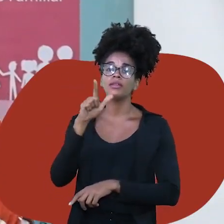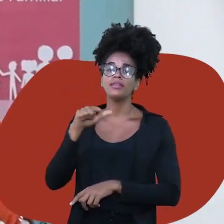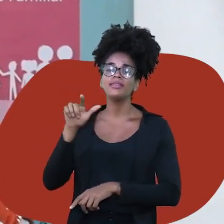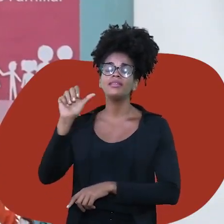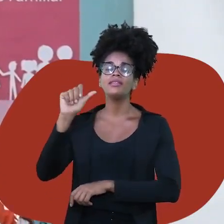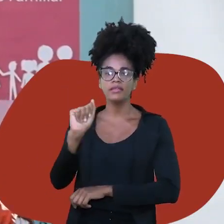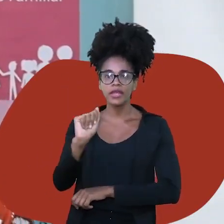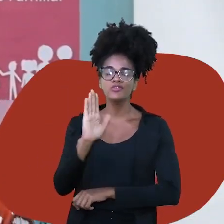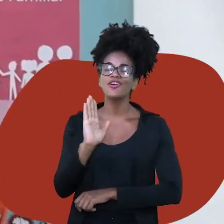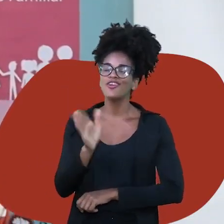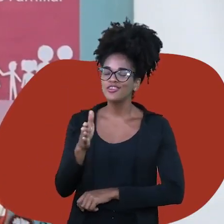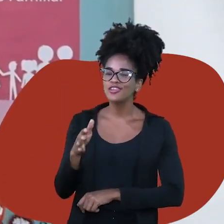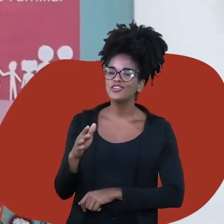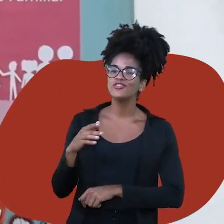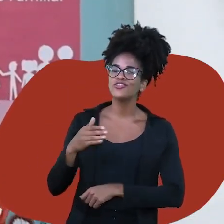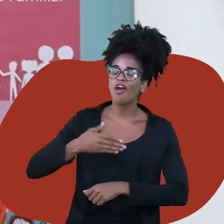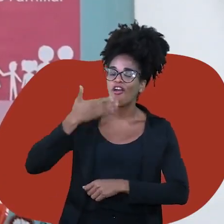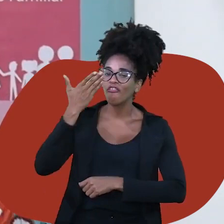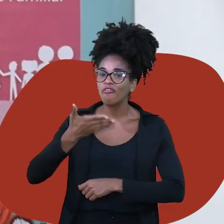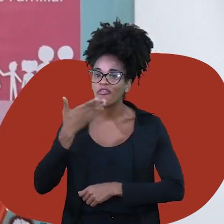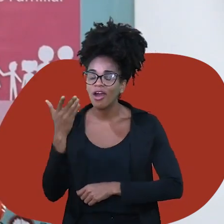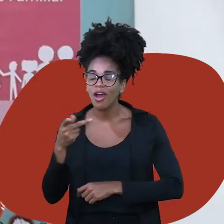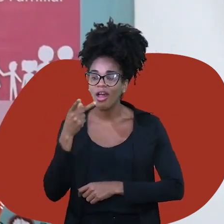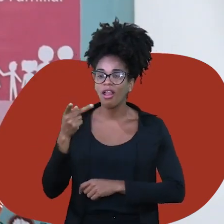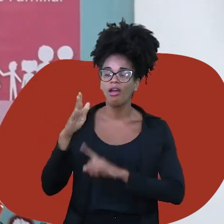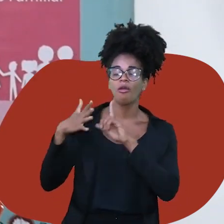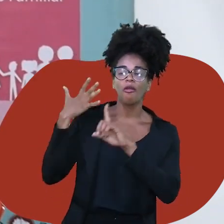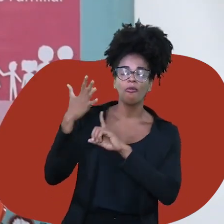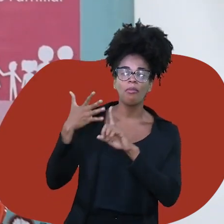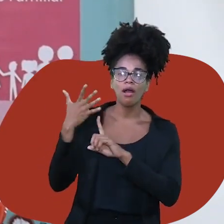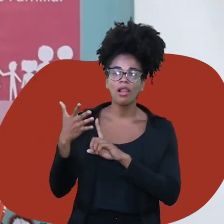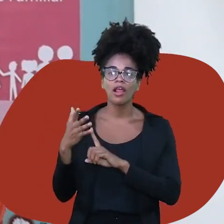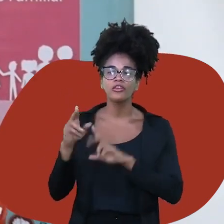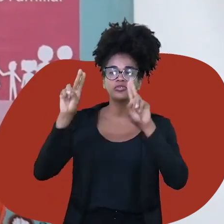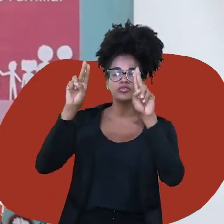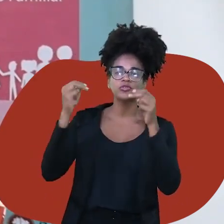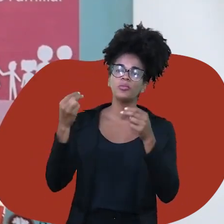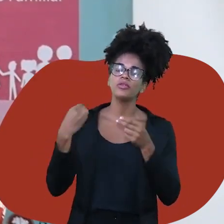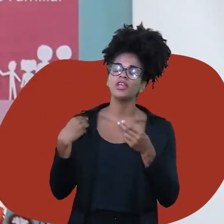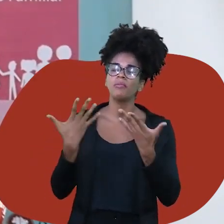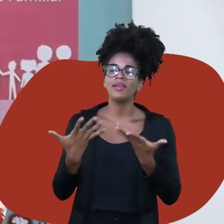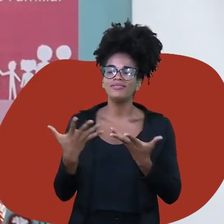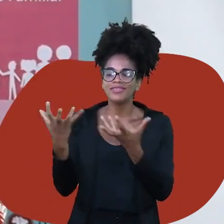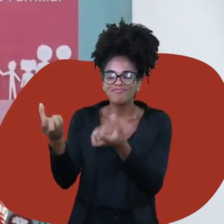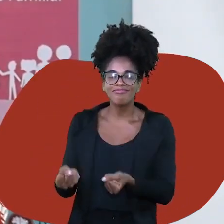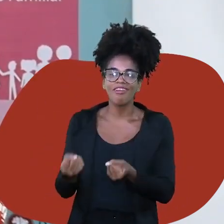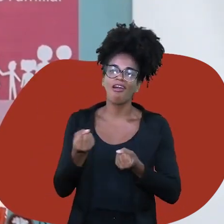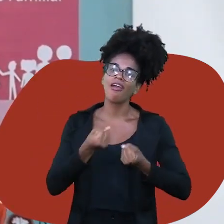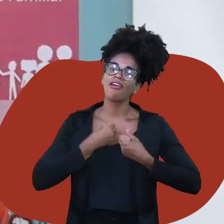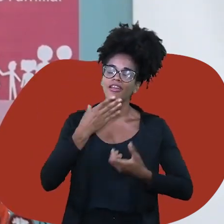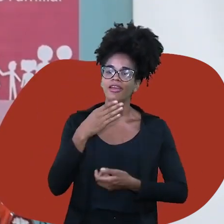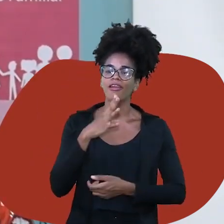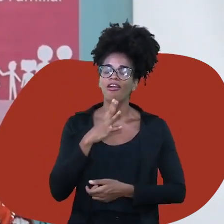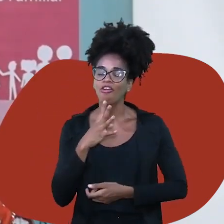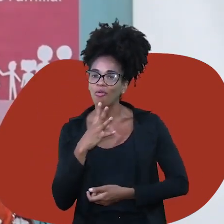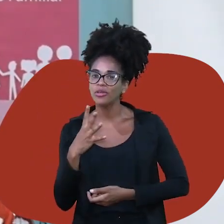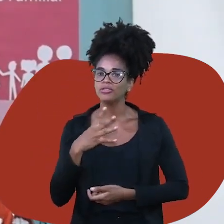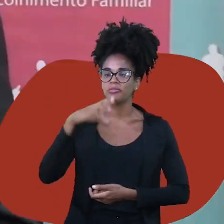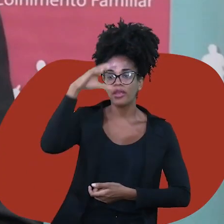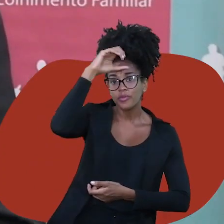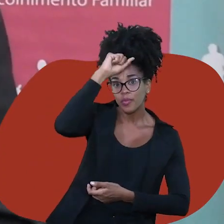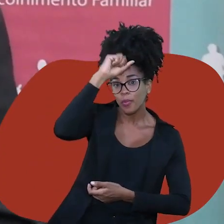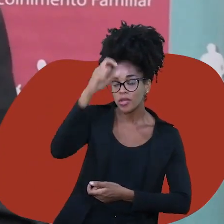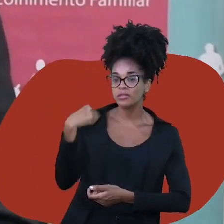Neuza Ceruti, que também tem uma larga experiência, já comanda há muito tempo esse serviço e eu acho que vem agregar bastante conhecimento para a gente